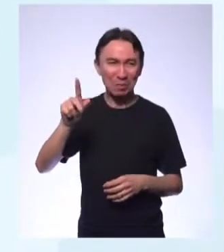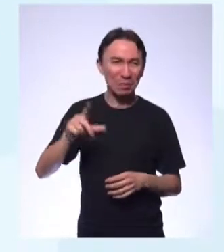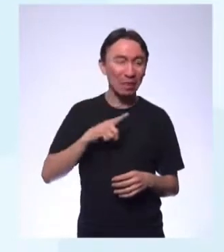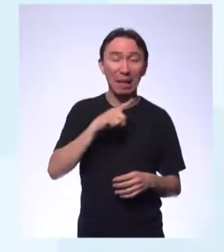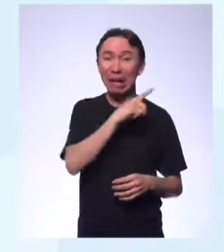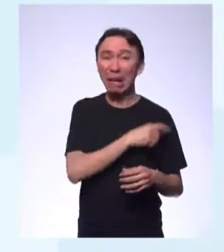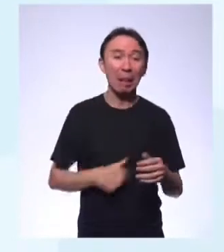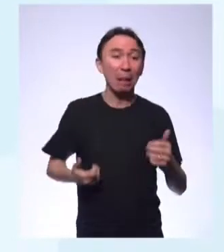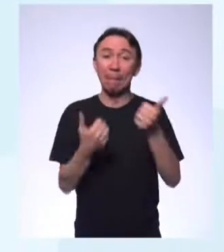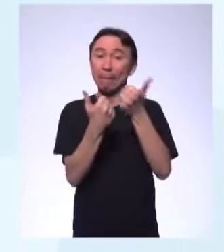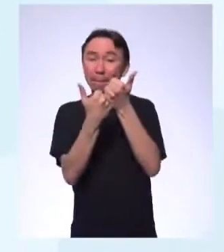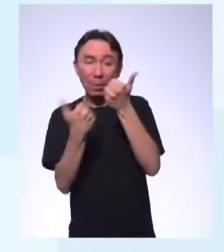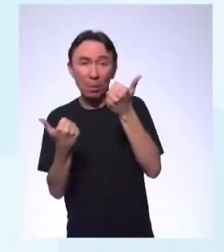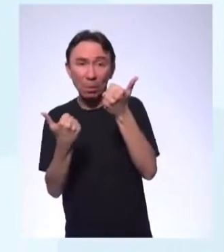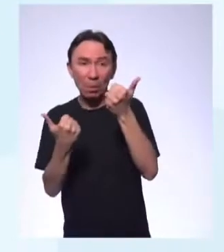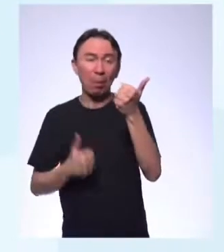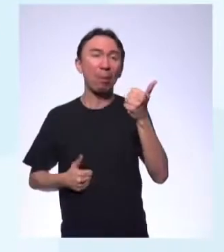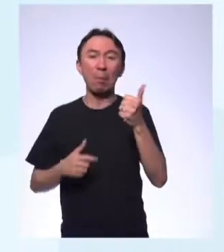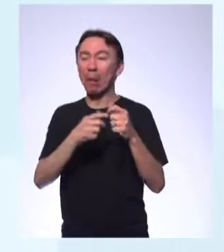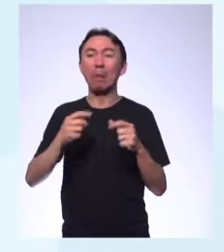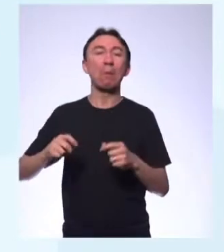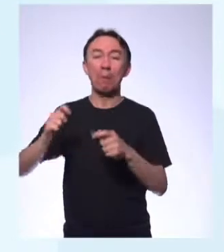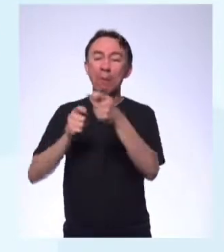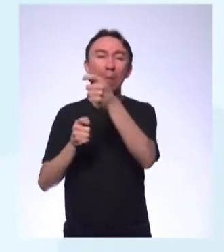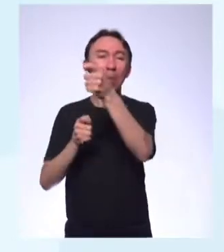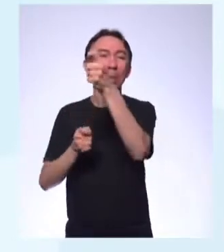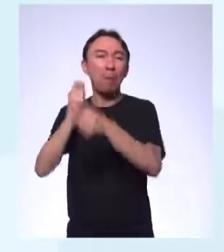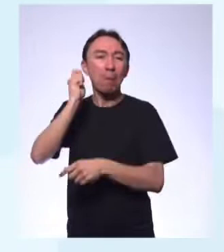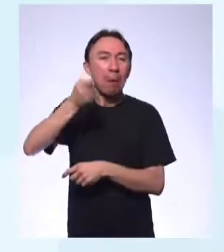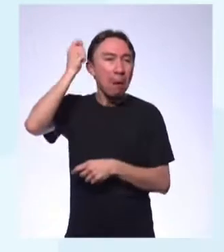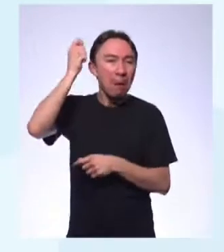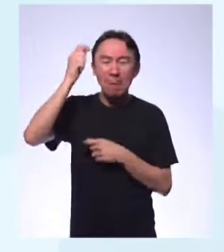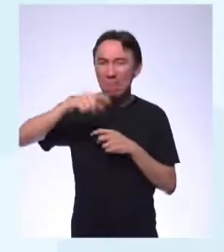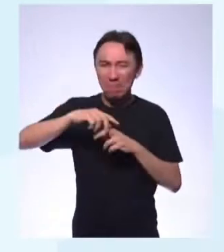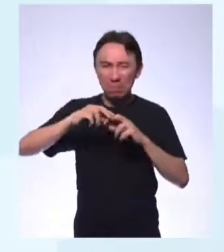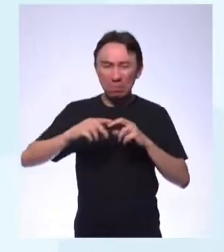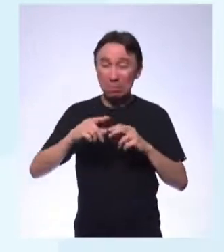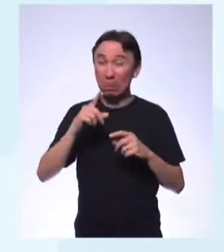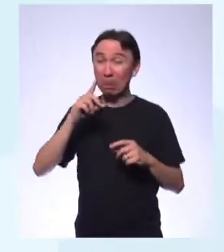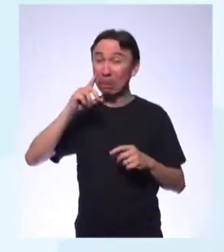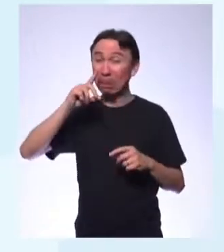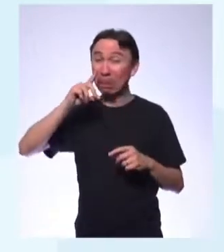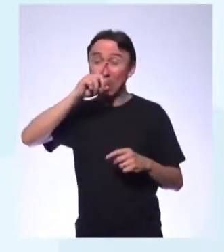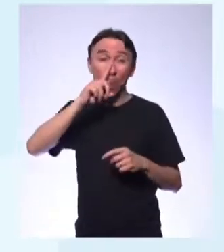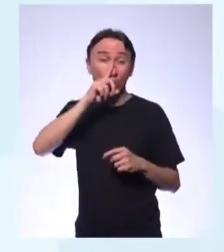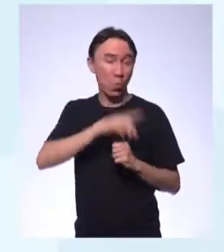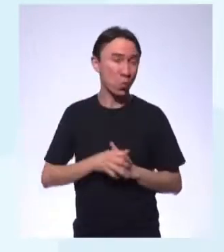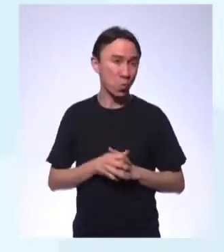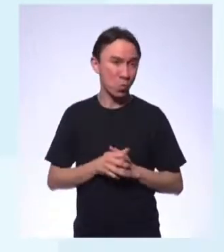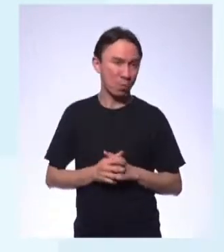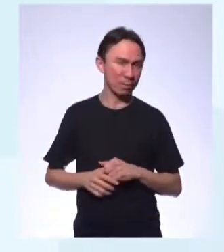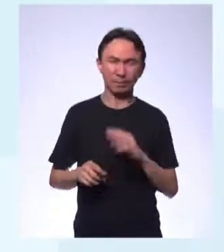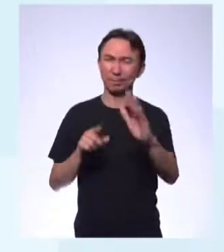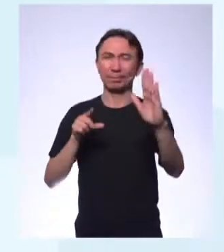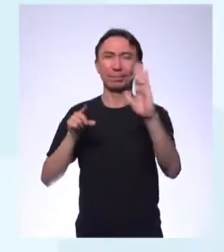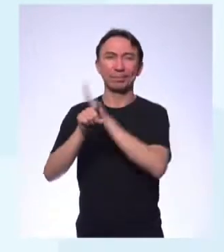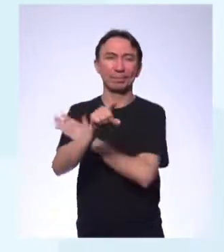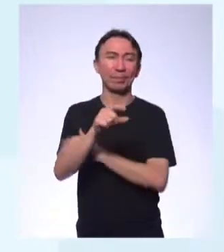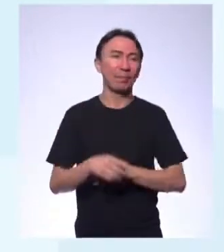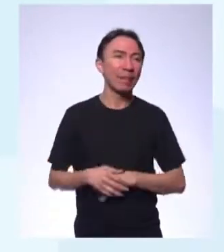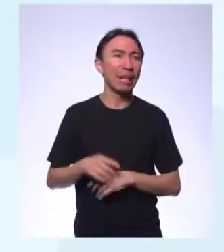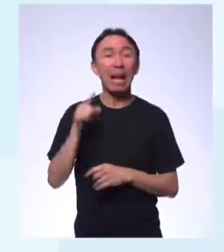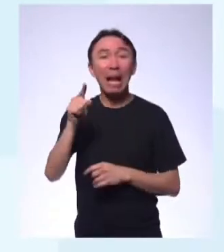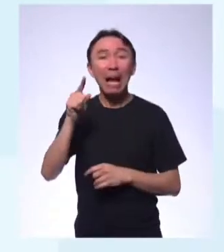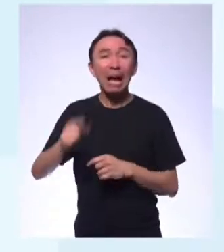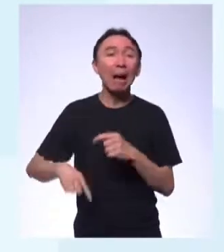mais perigosos. Vamos à questão. Qual é a problemática que dá